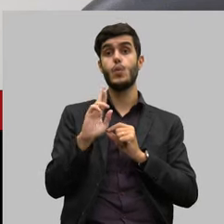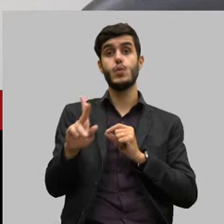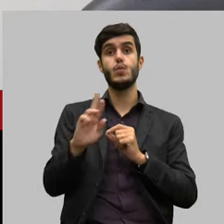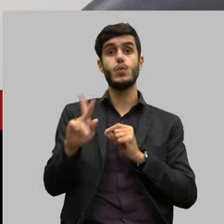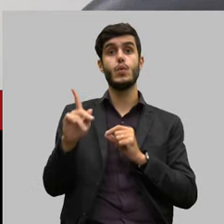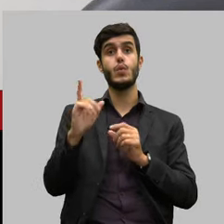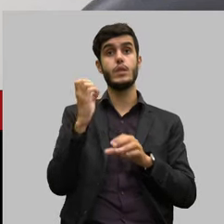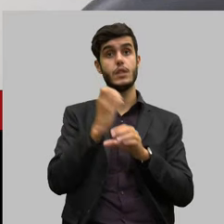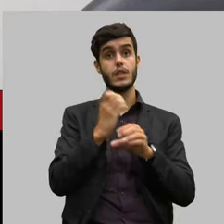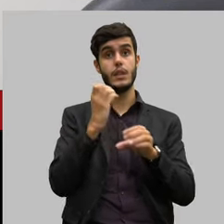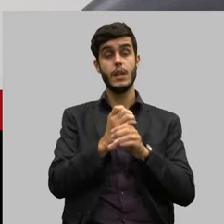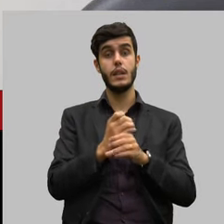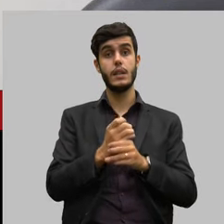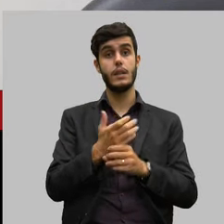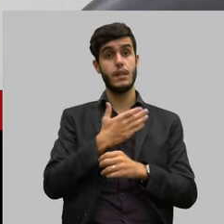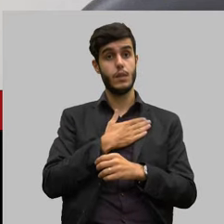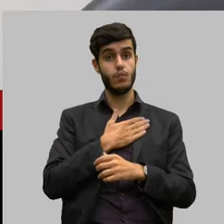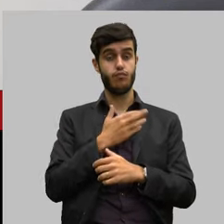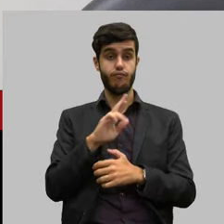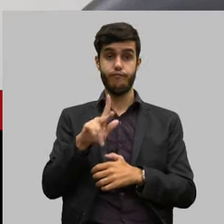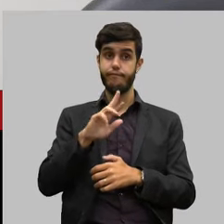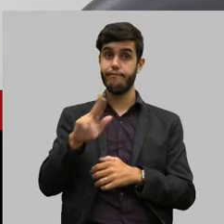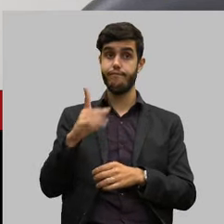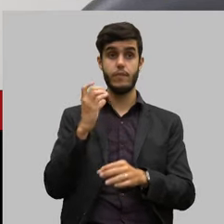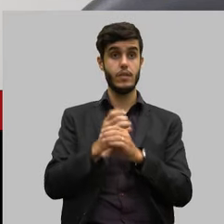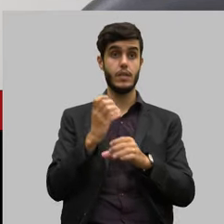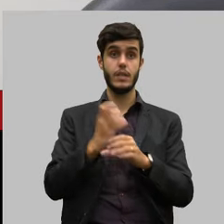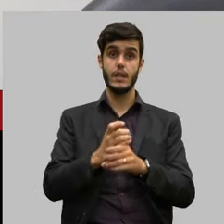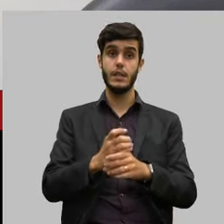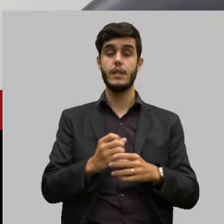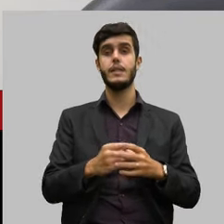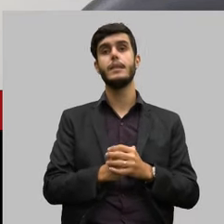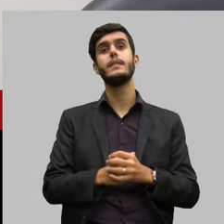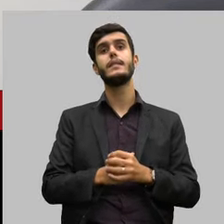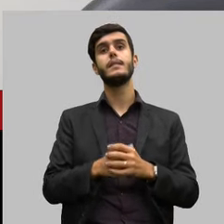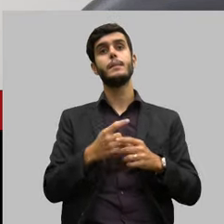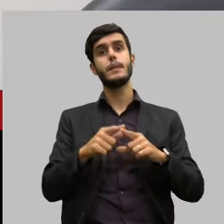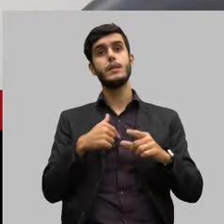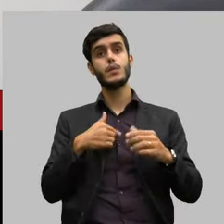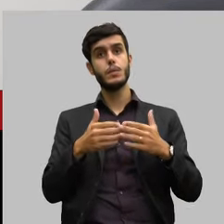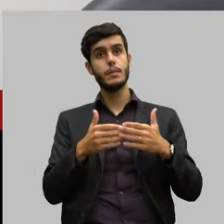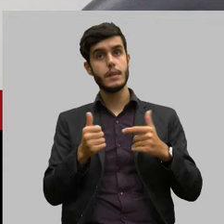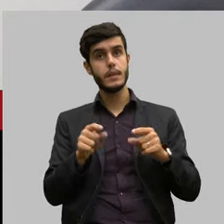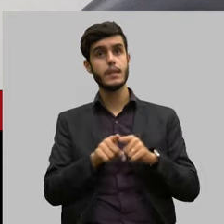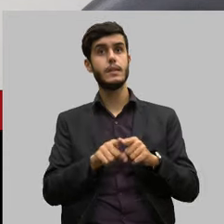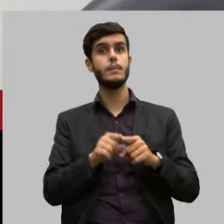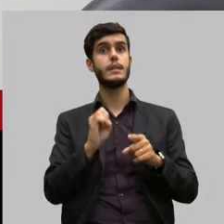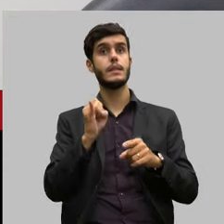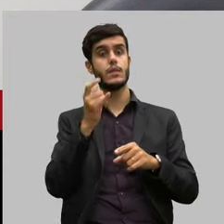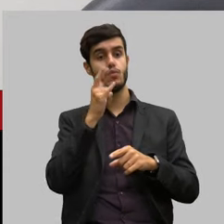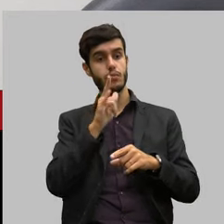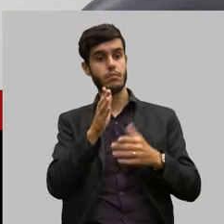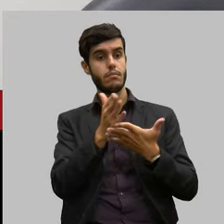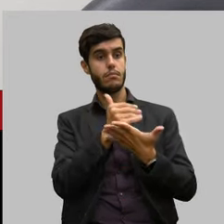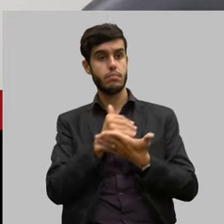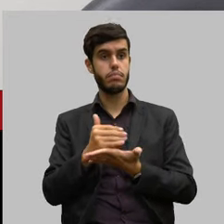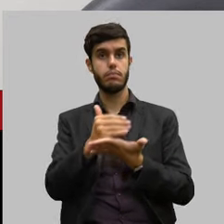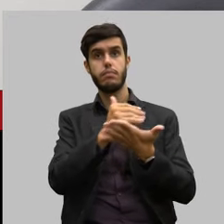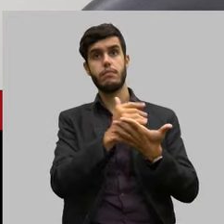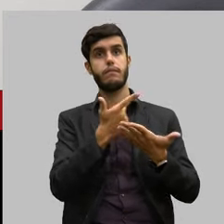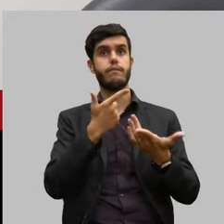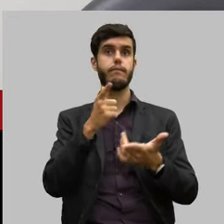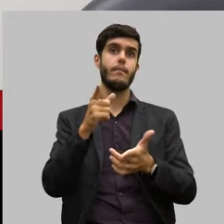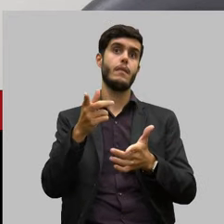engenheira Eh agora eu peço que se também puder ter acesso a